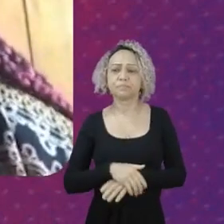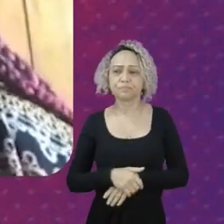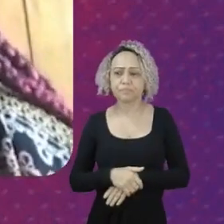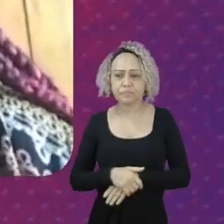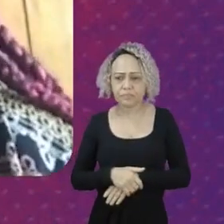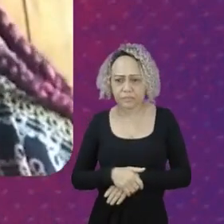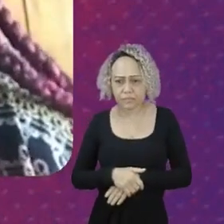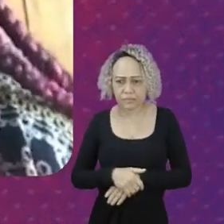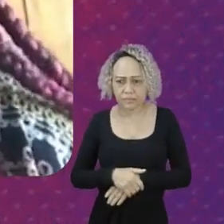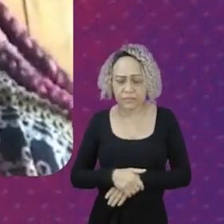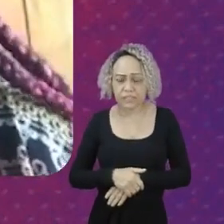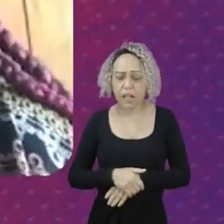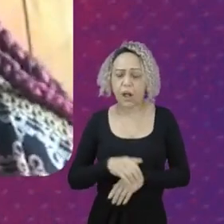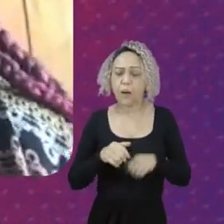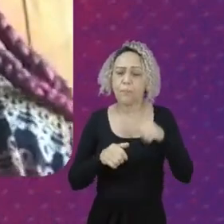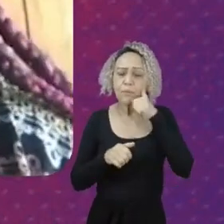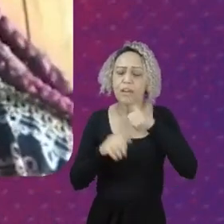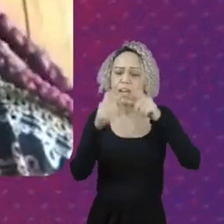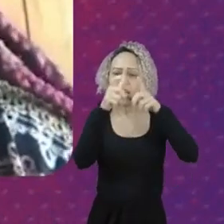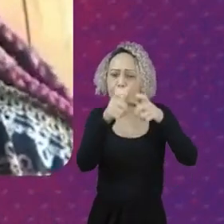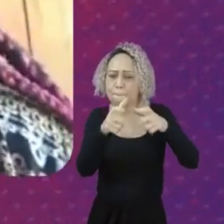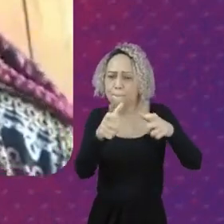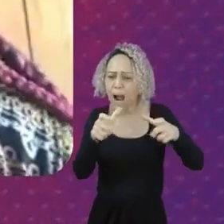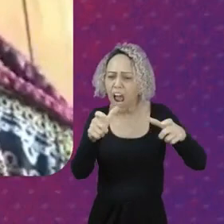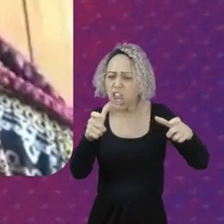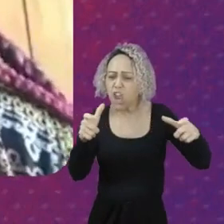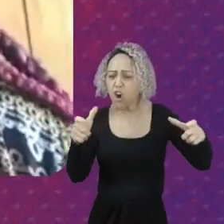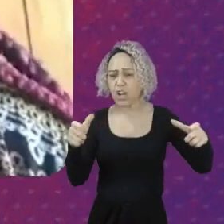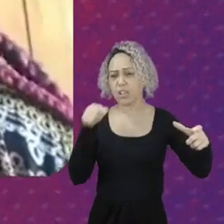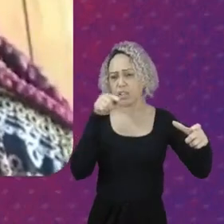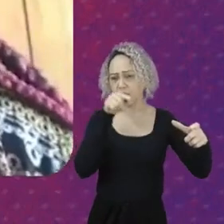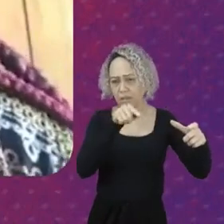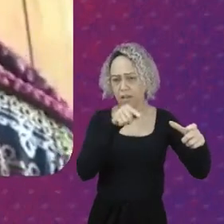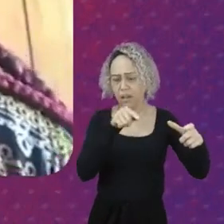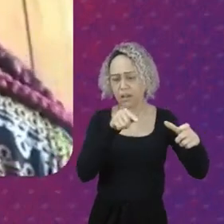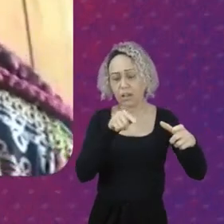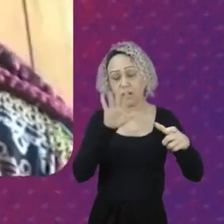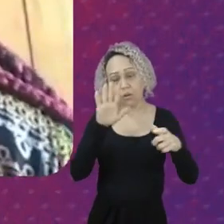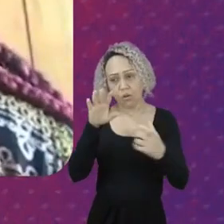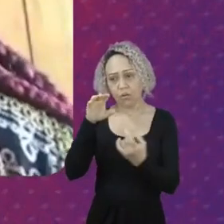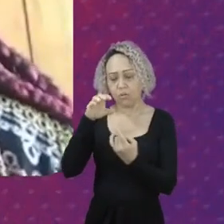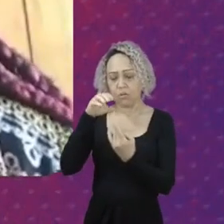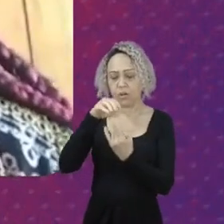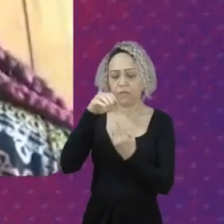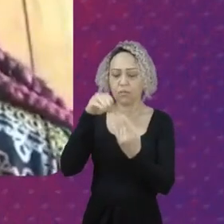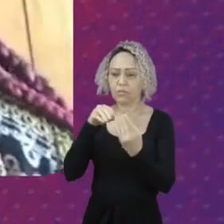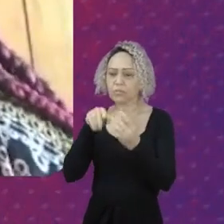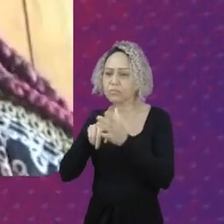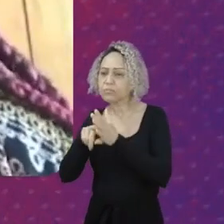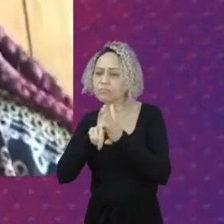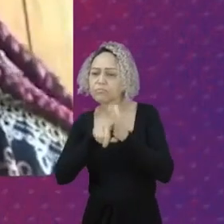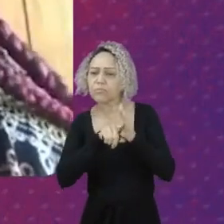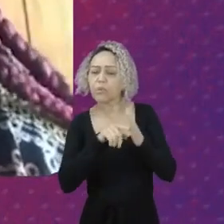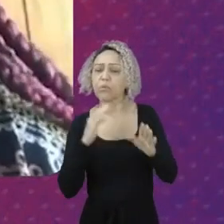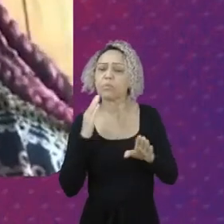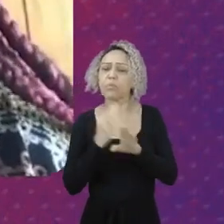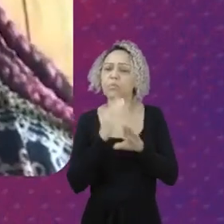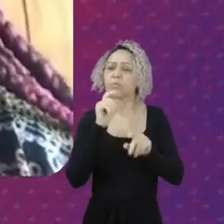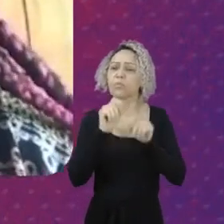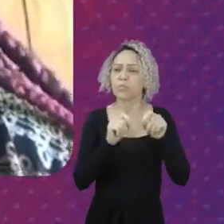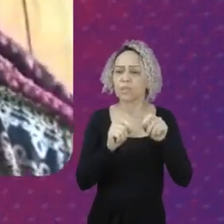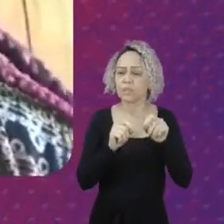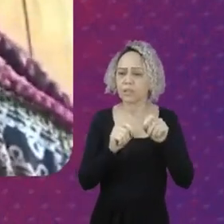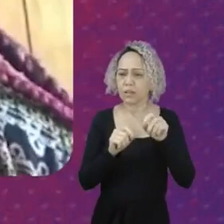uma maioria de mulheres. Por exemplo, no estado do Rio de Janeiro, segundo a Fiocruz, nós temos mais de 50%